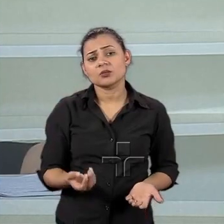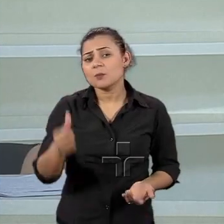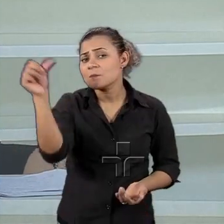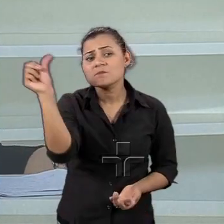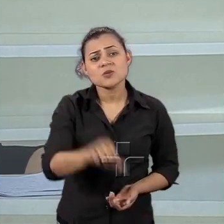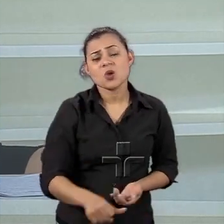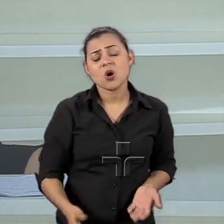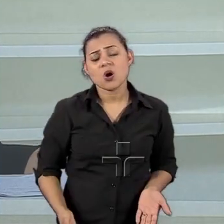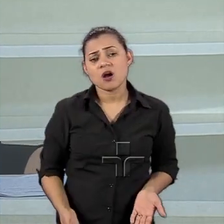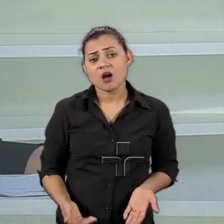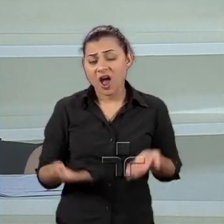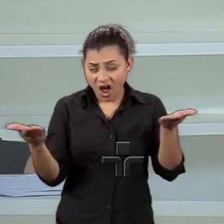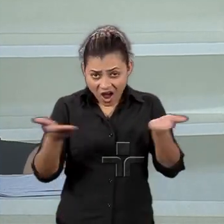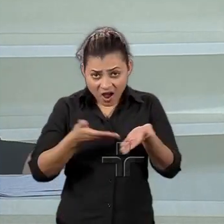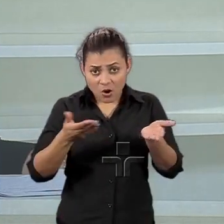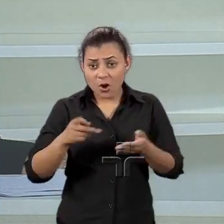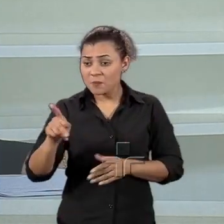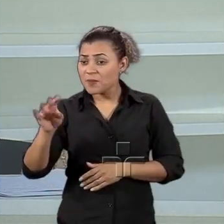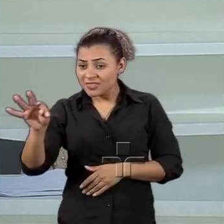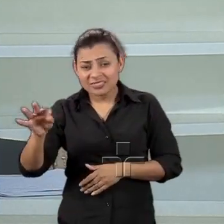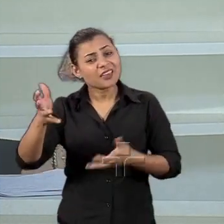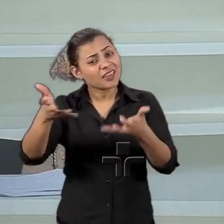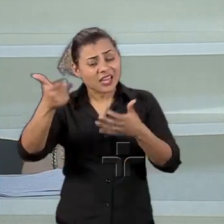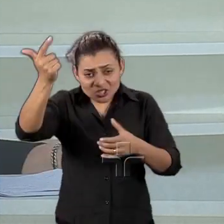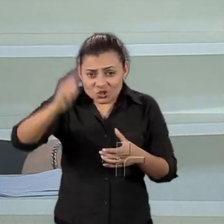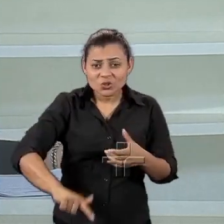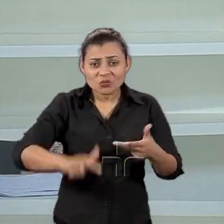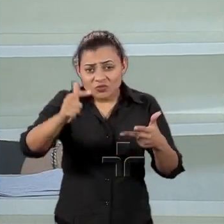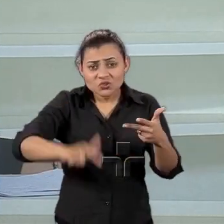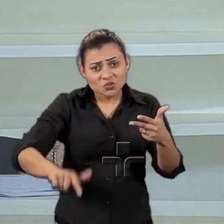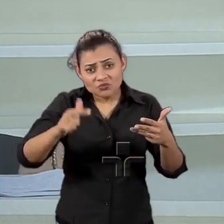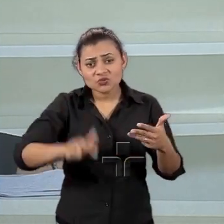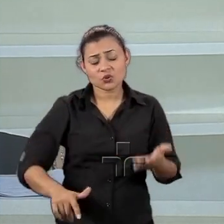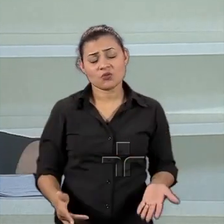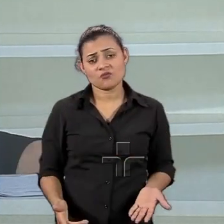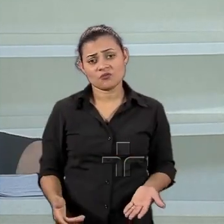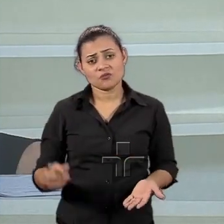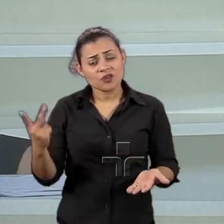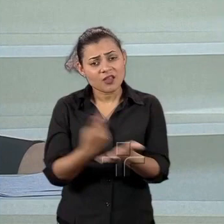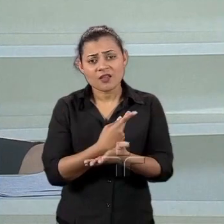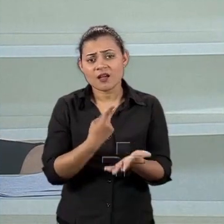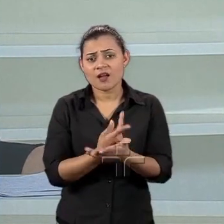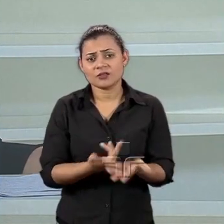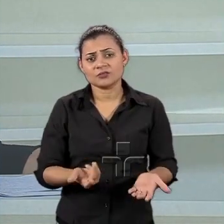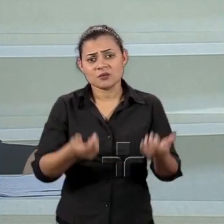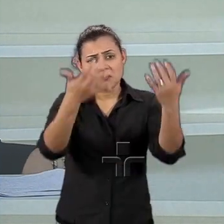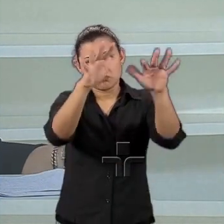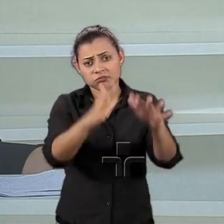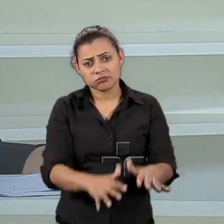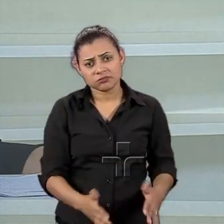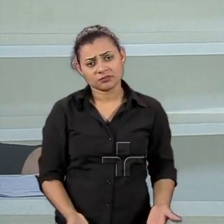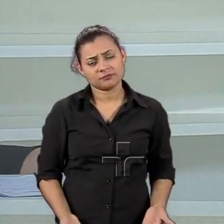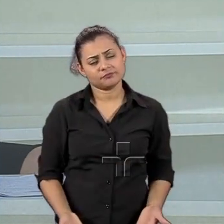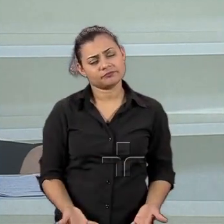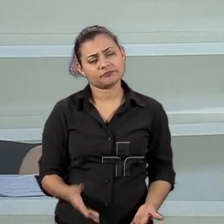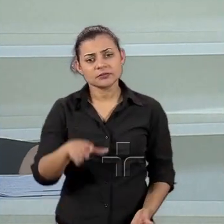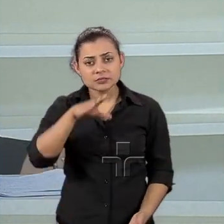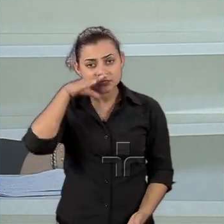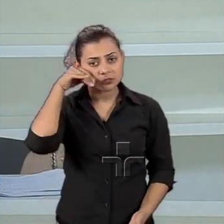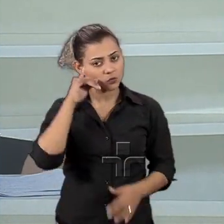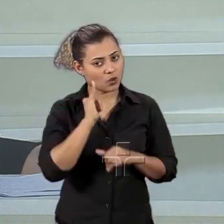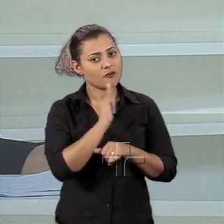PT está insistindo em mais uma vez cometer esse erro e ir à beira do abismo. O Ciro